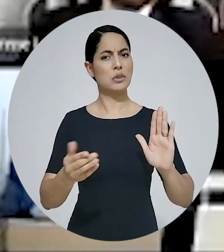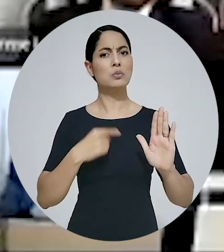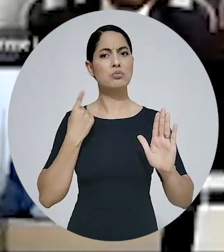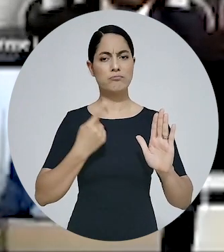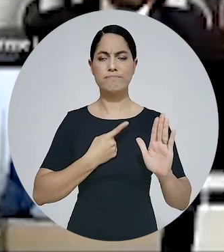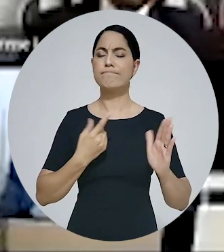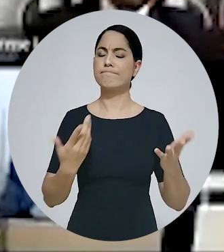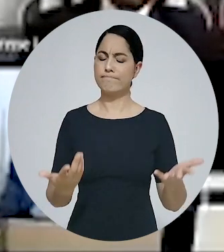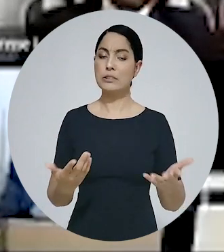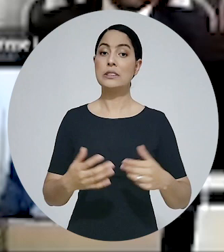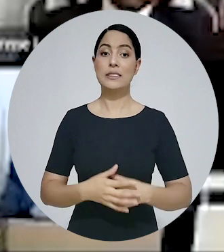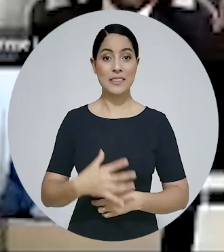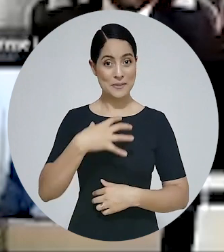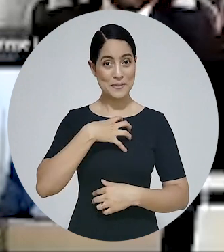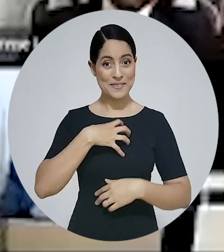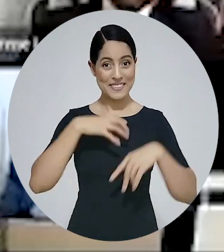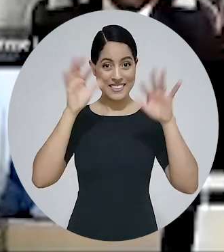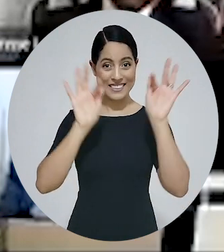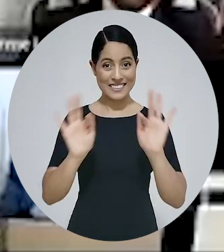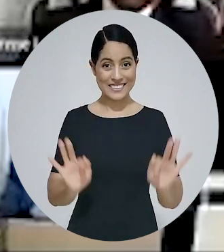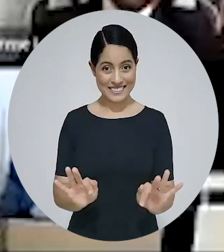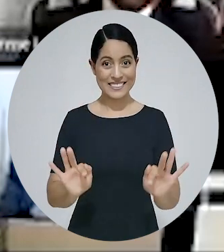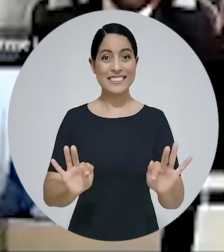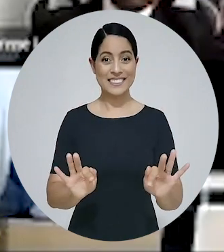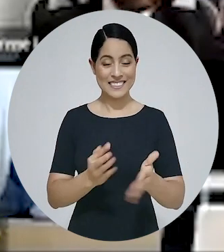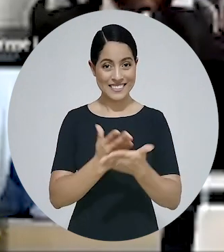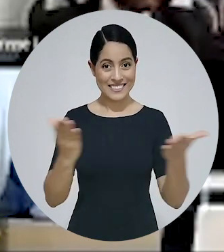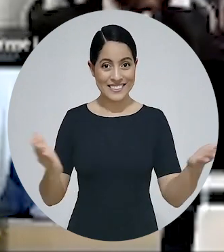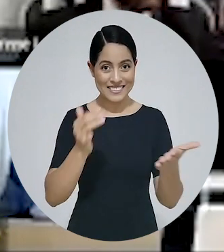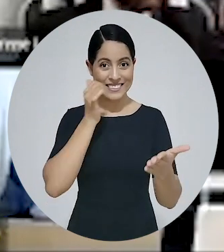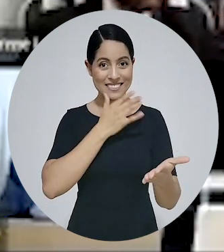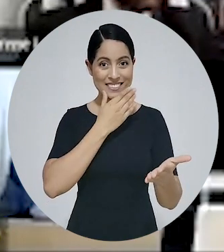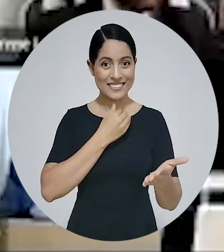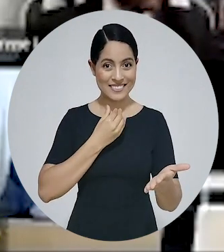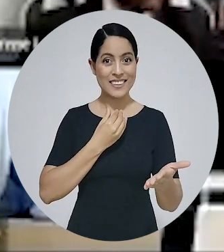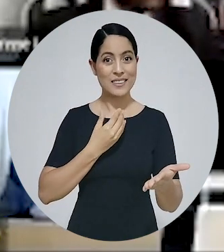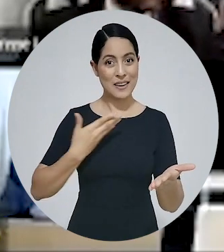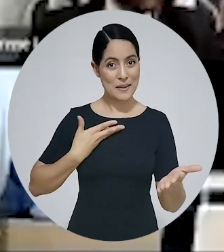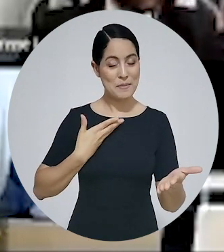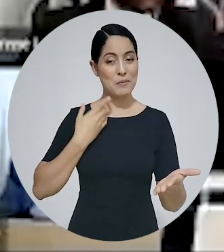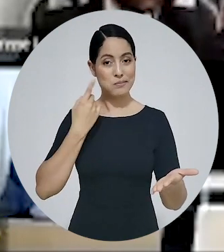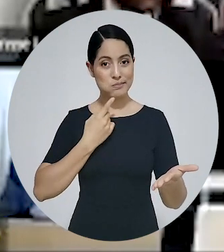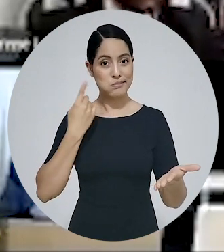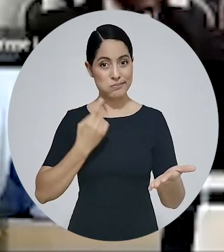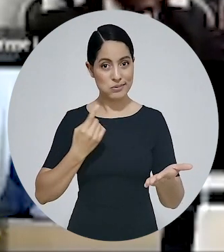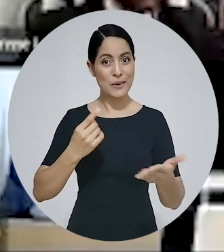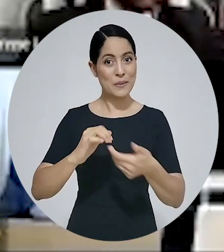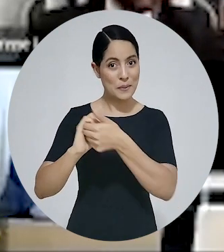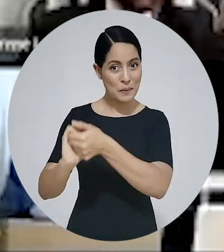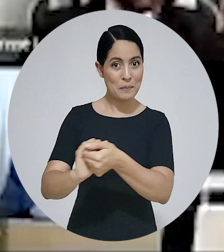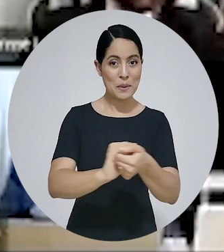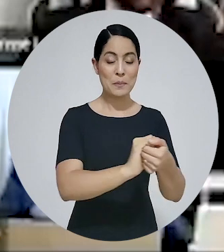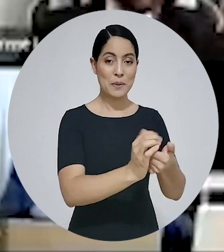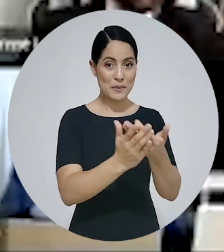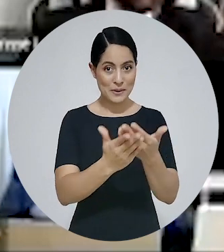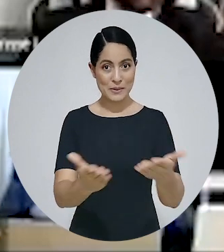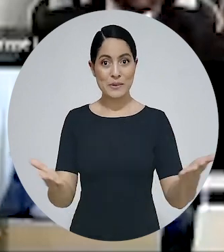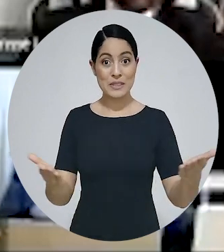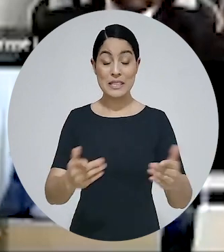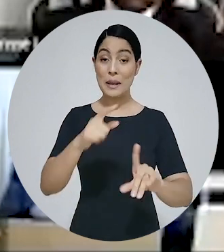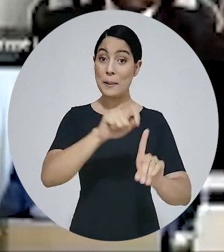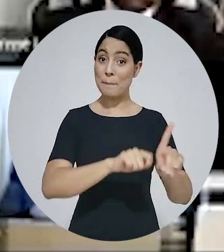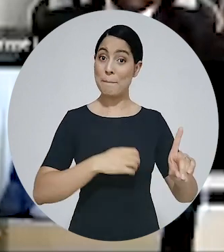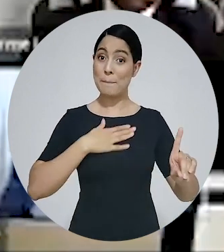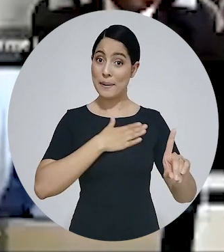as portas da Ordem dos Advogados de Minas Gerais para todos os valorosos colegas advogados e cumprimentando-os a todos, porque estamos no mês